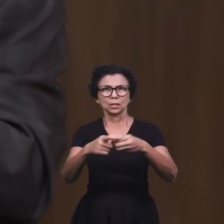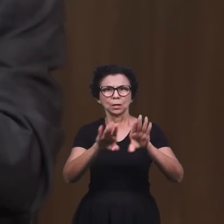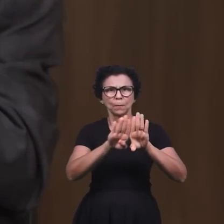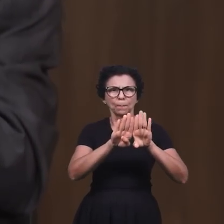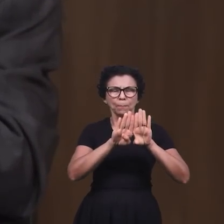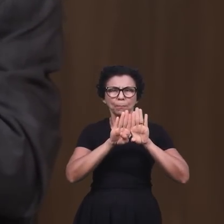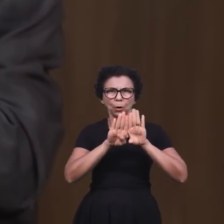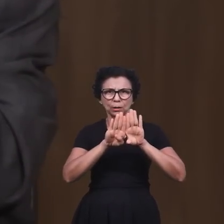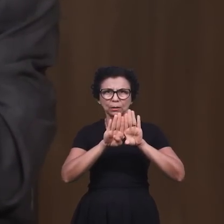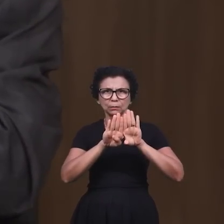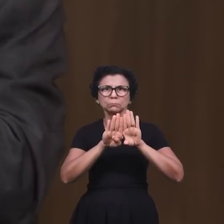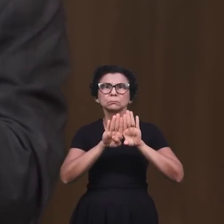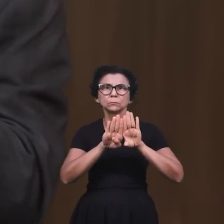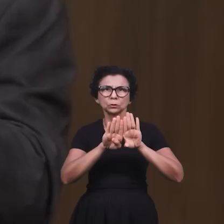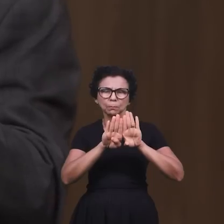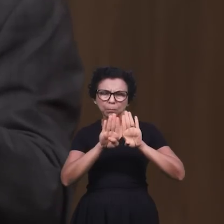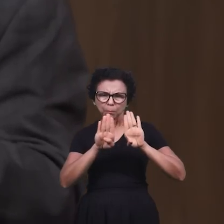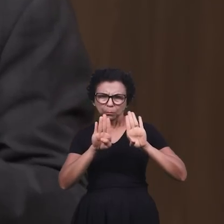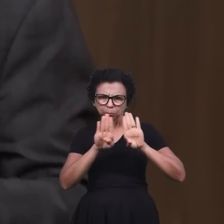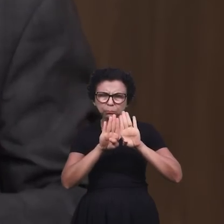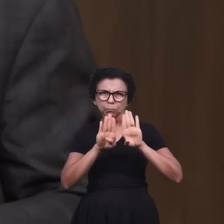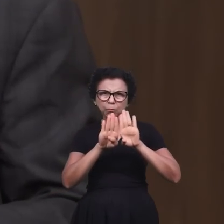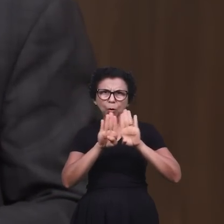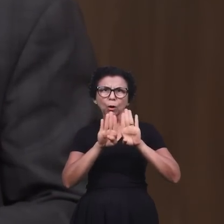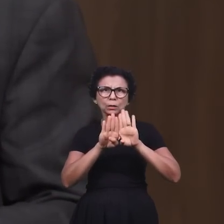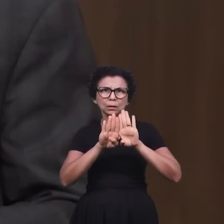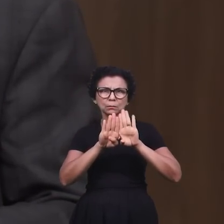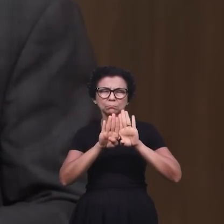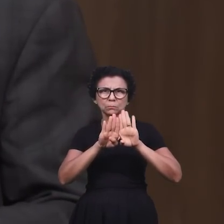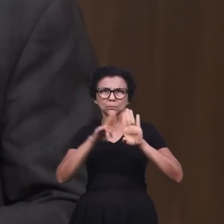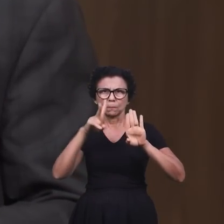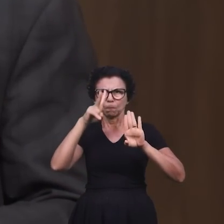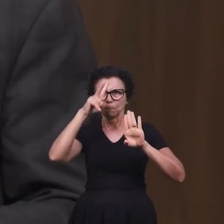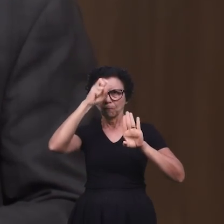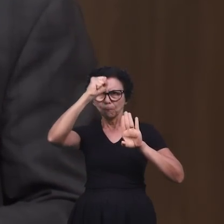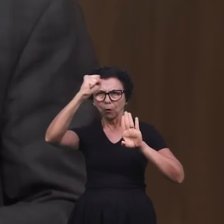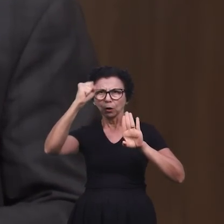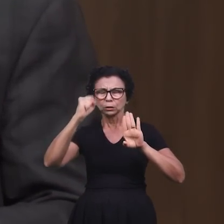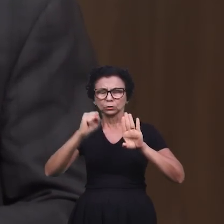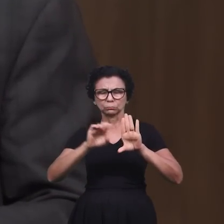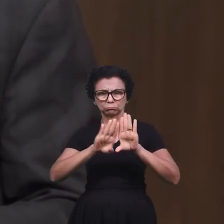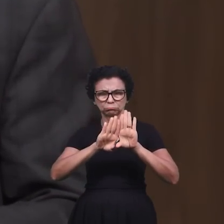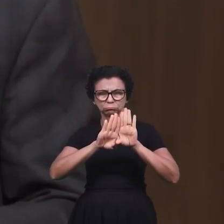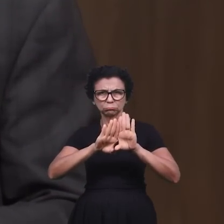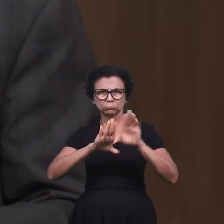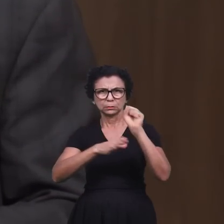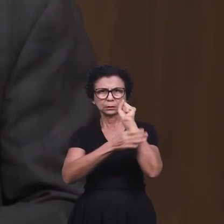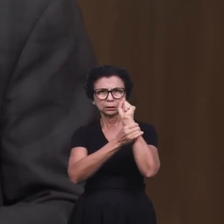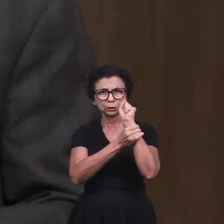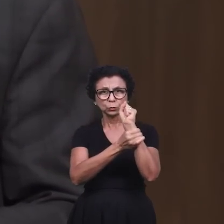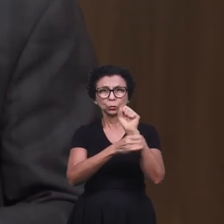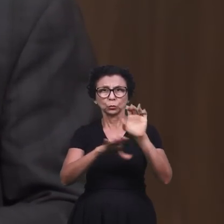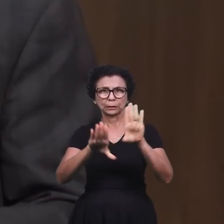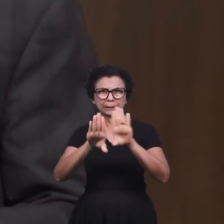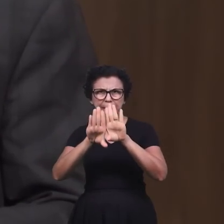derrubasse a porta da cidade, a porta tinha que ser bem segura, a porta da cidade. Né? Então, quando ele faz menção às portas do